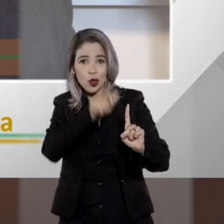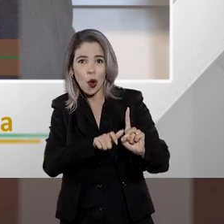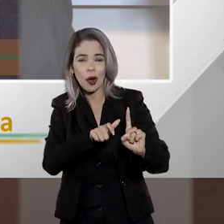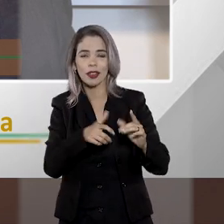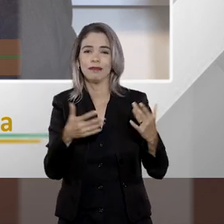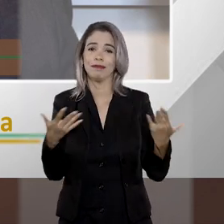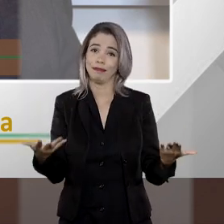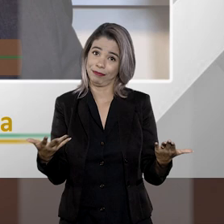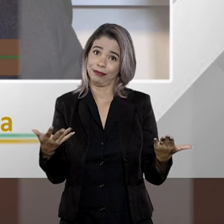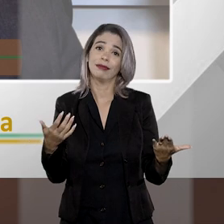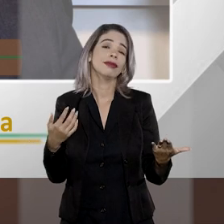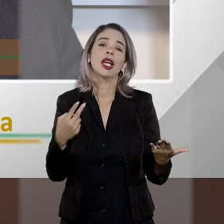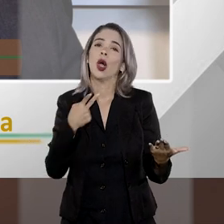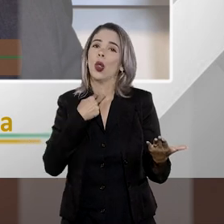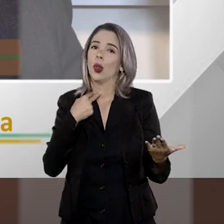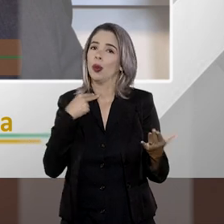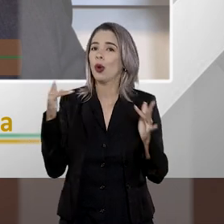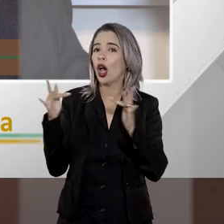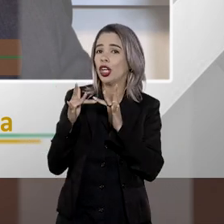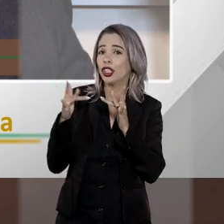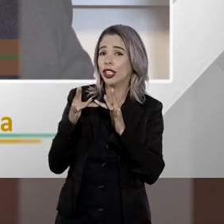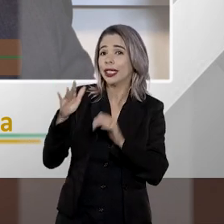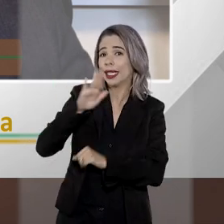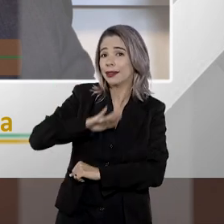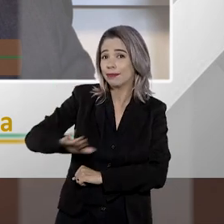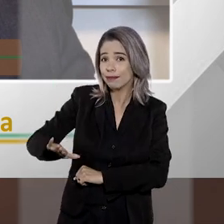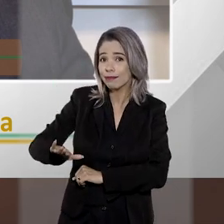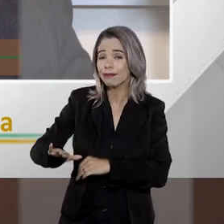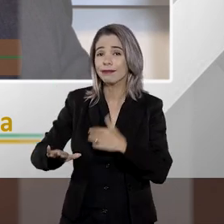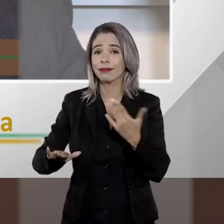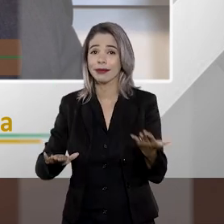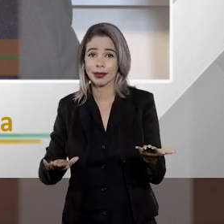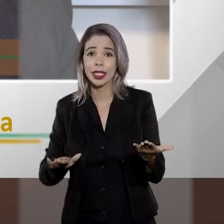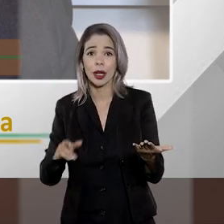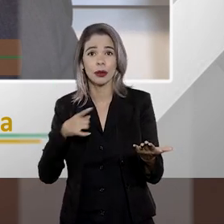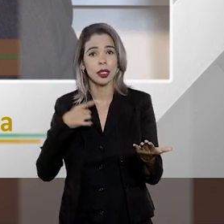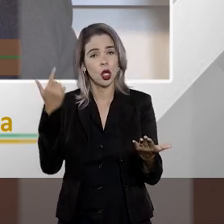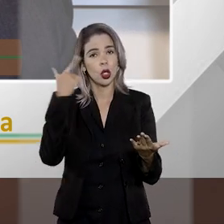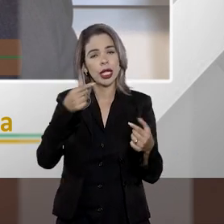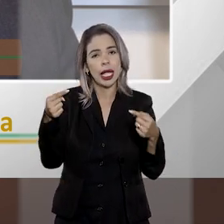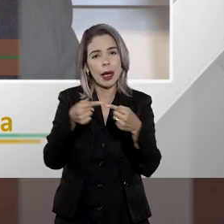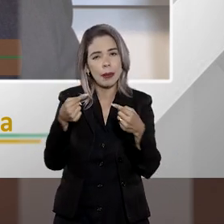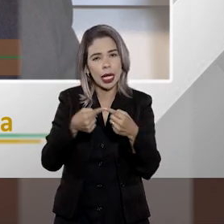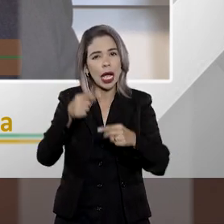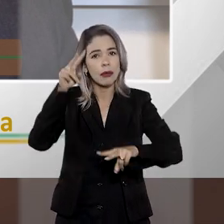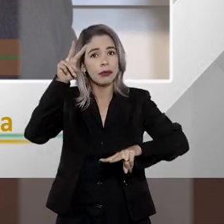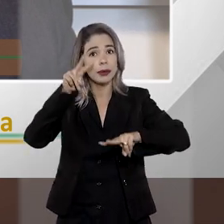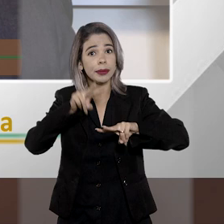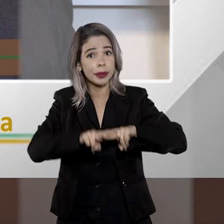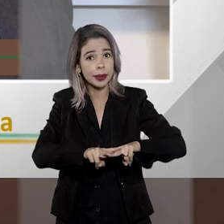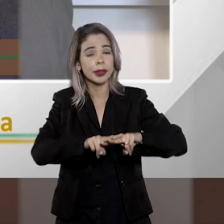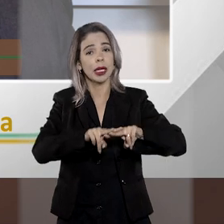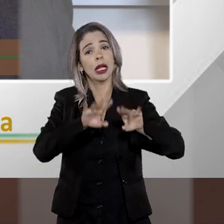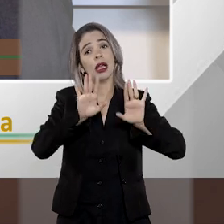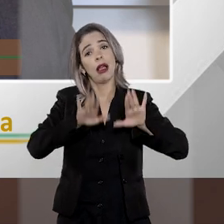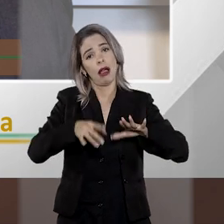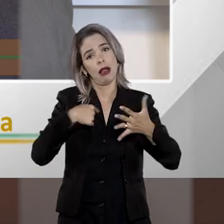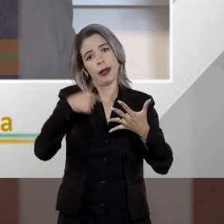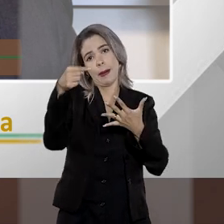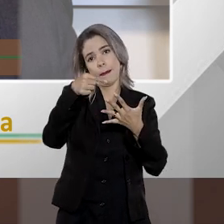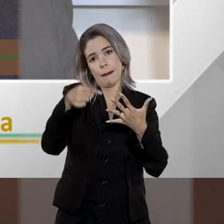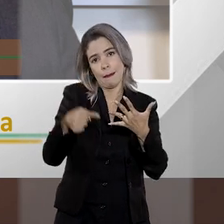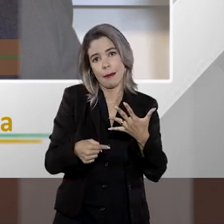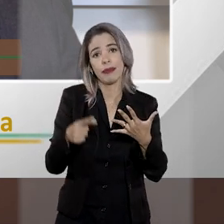delitos produzidos e praticados no Estado brasileiro, e que ensejam a aplicação da pena privativa de liberdade, nós vamos